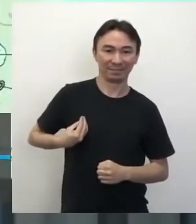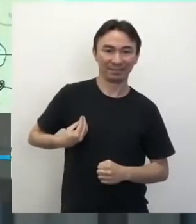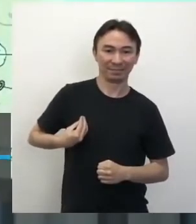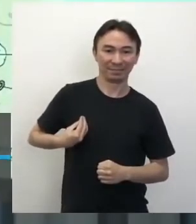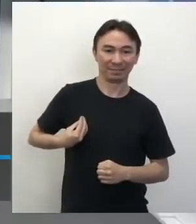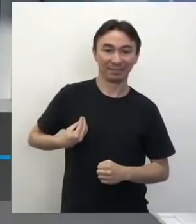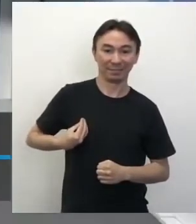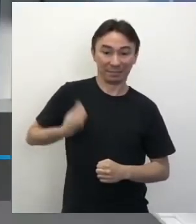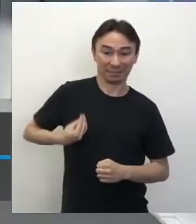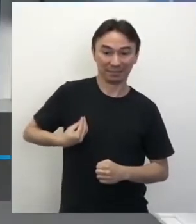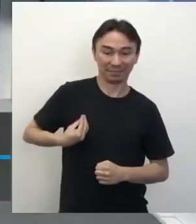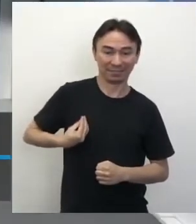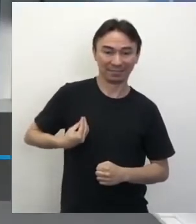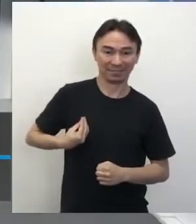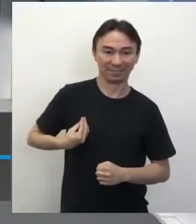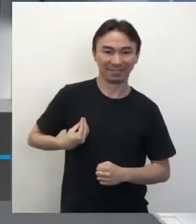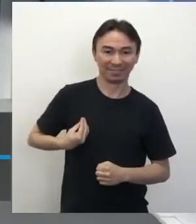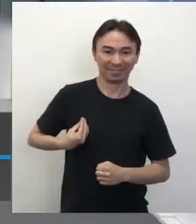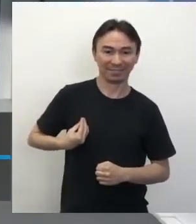Vivo.